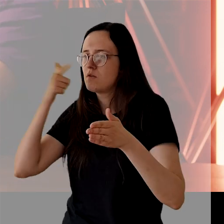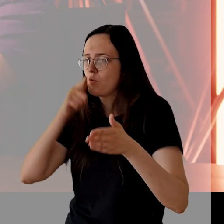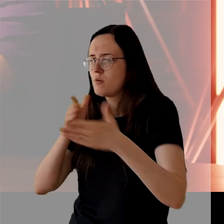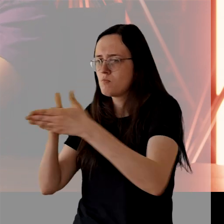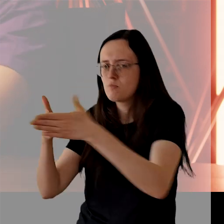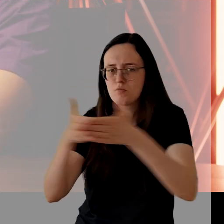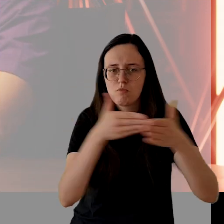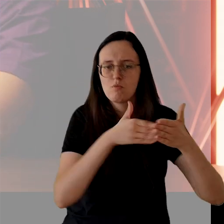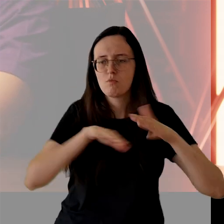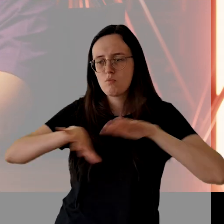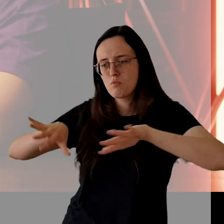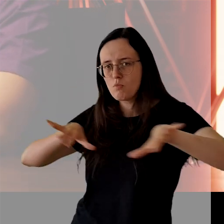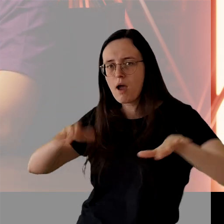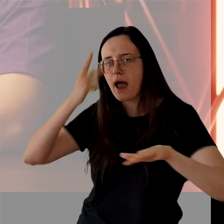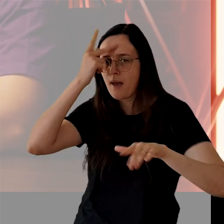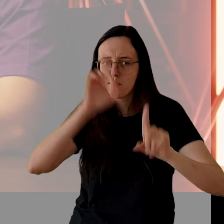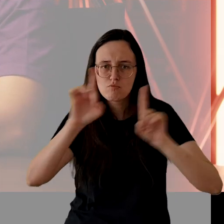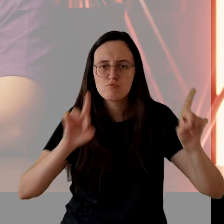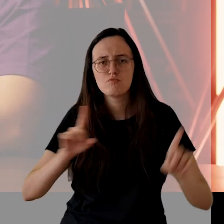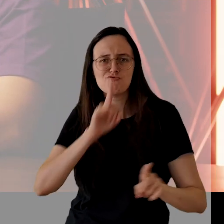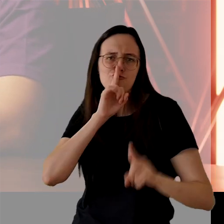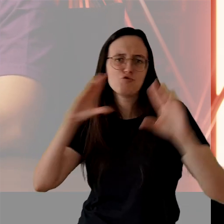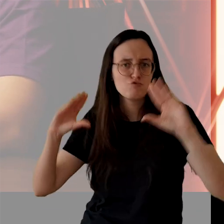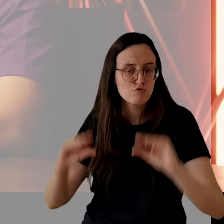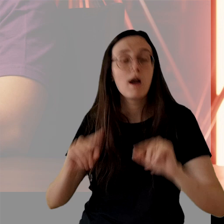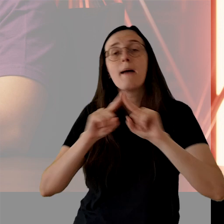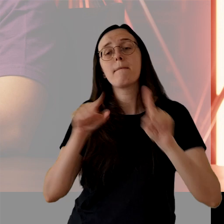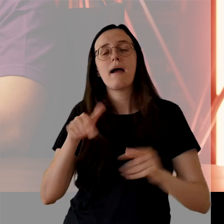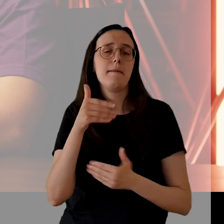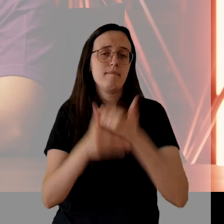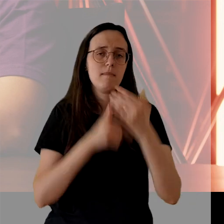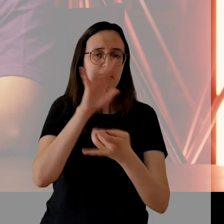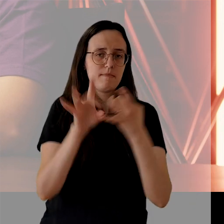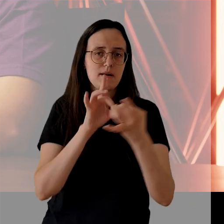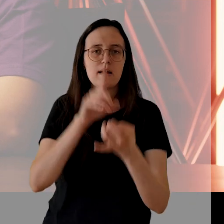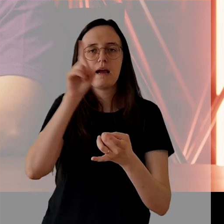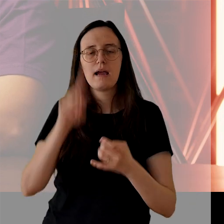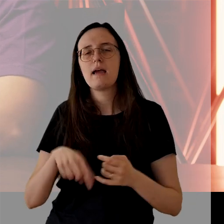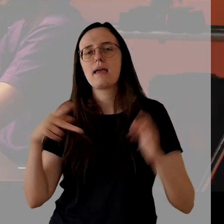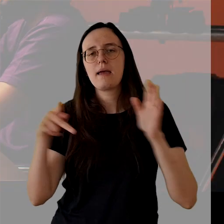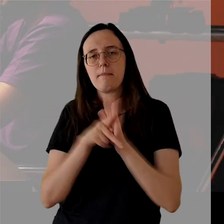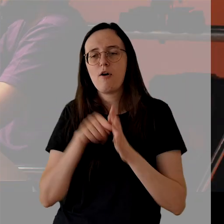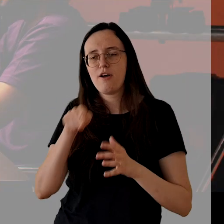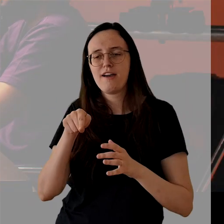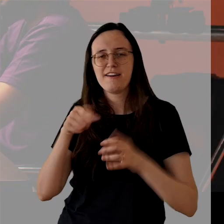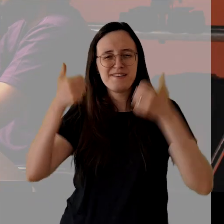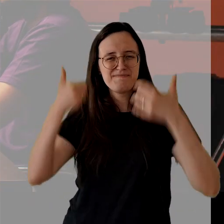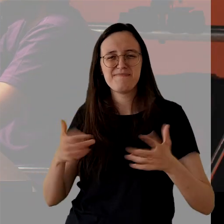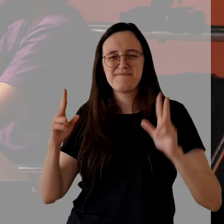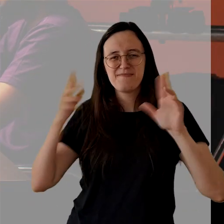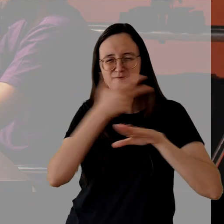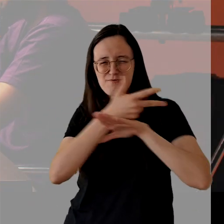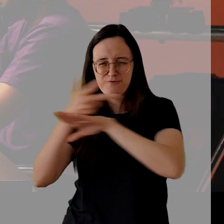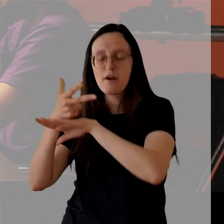Das pessoas ali ao redor. Mas nesse processo em específico de pré do Doutor Monstro, a